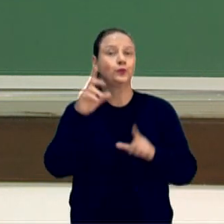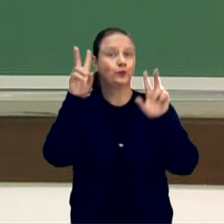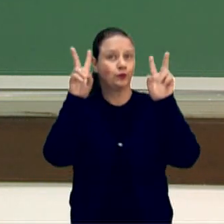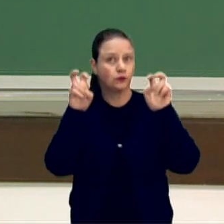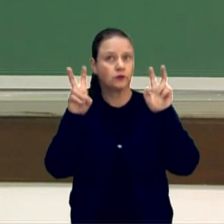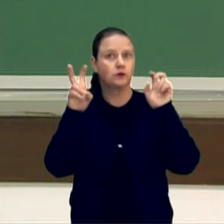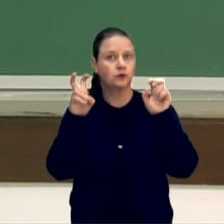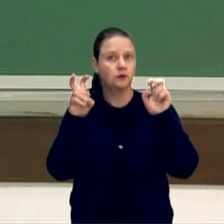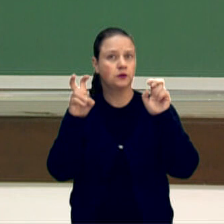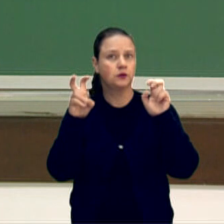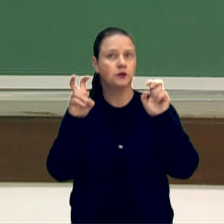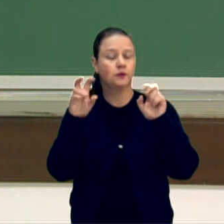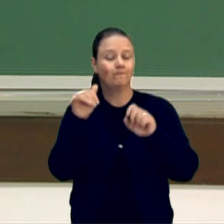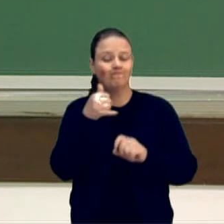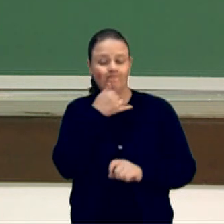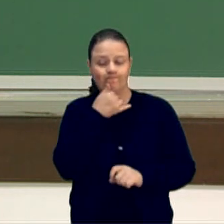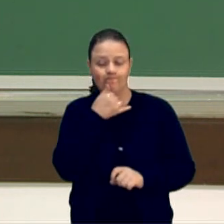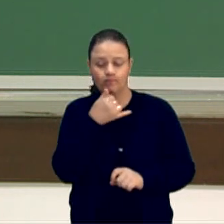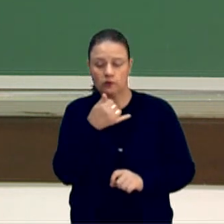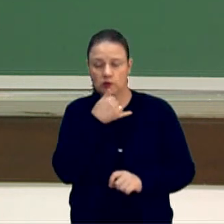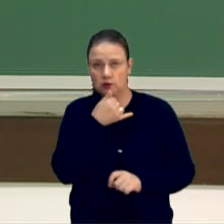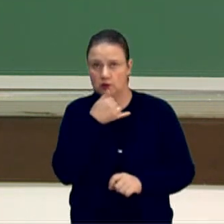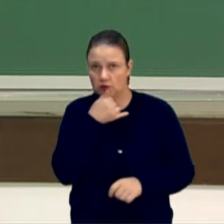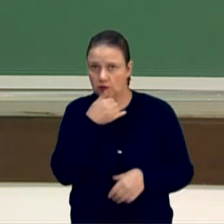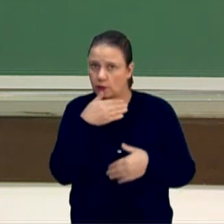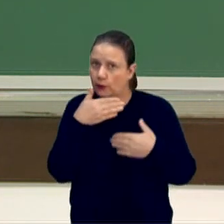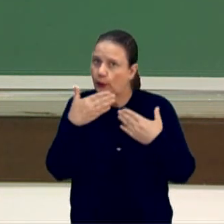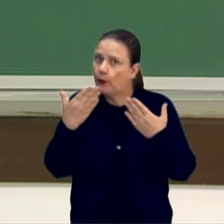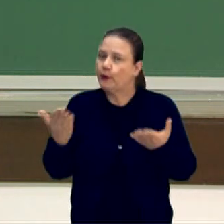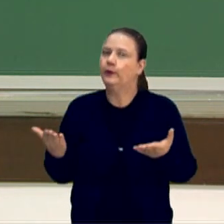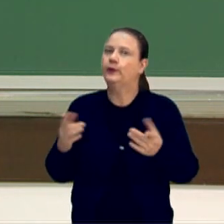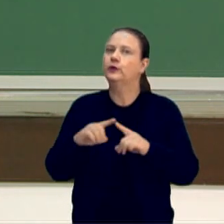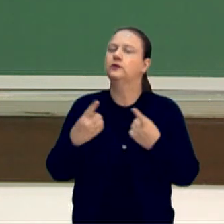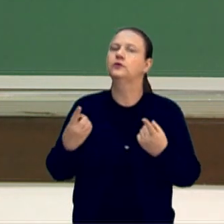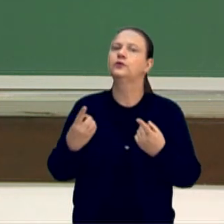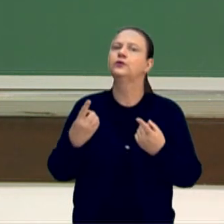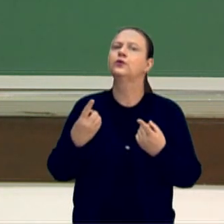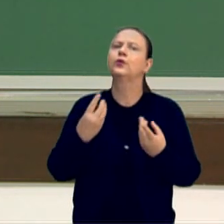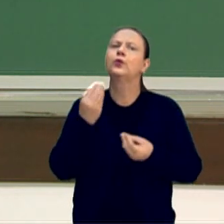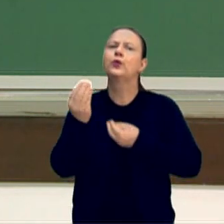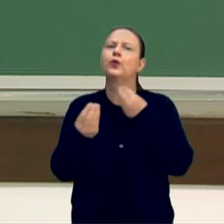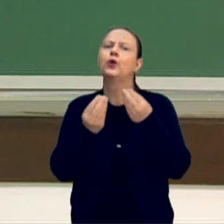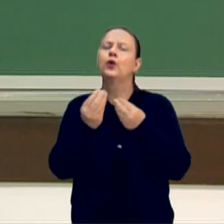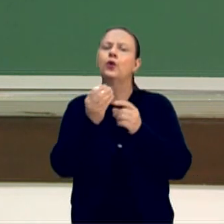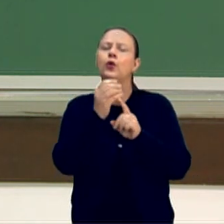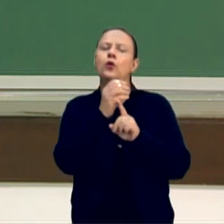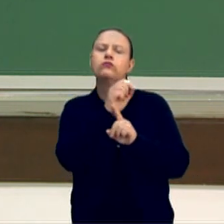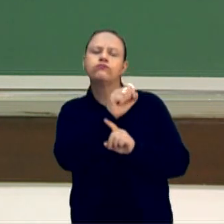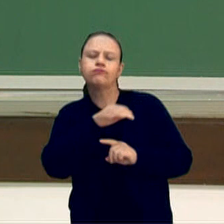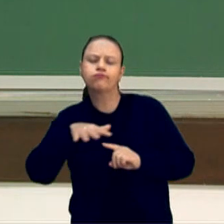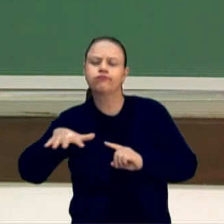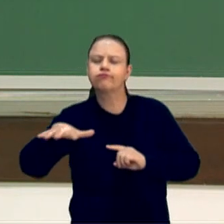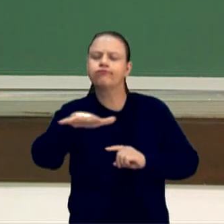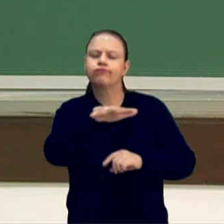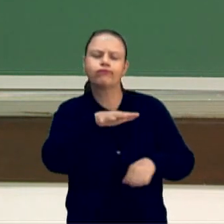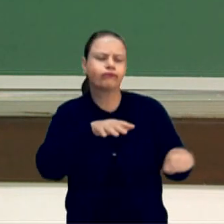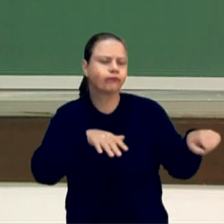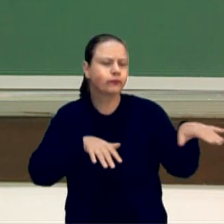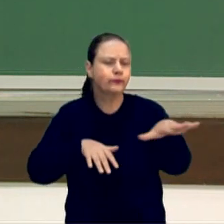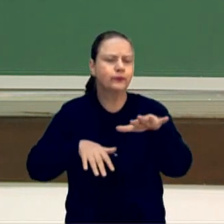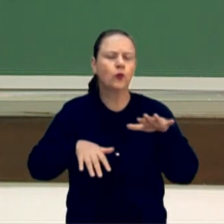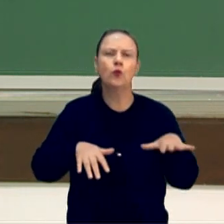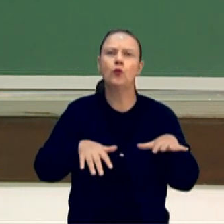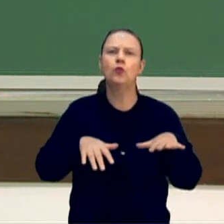né? E a gente fica até triste. Mas aonde que você vê, dentro do espaço geográfico, a